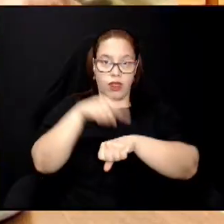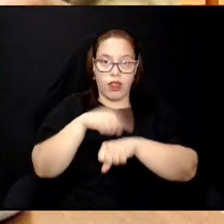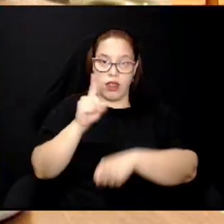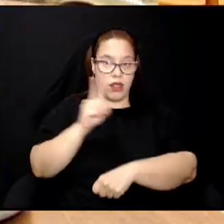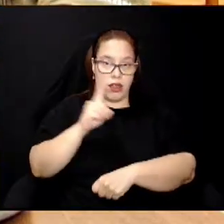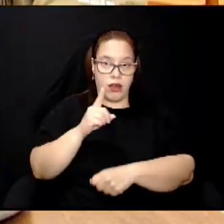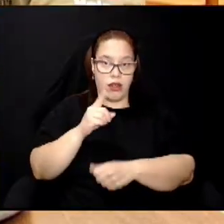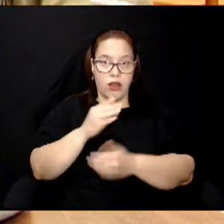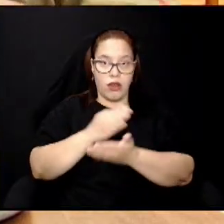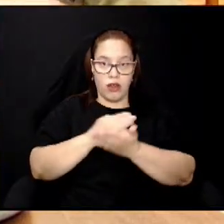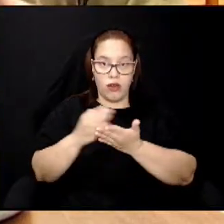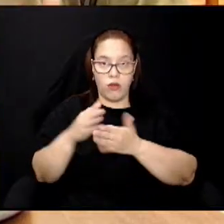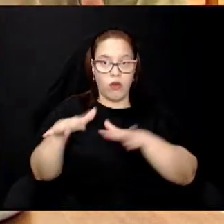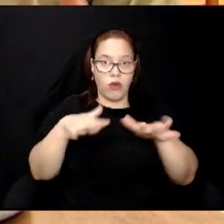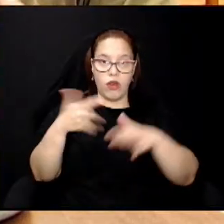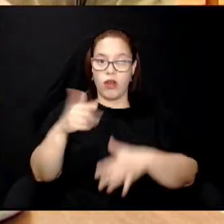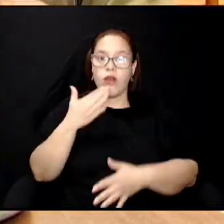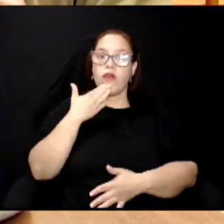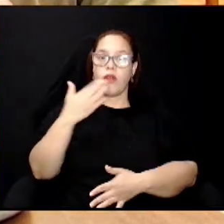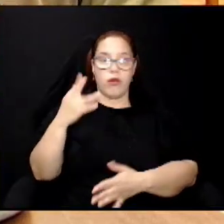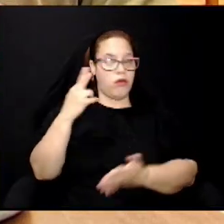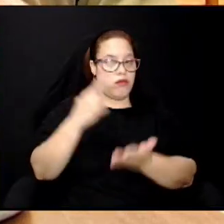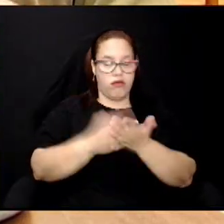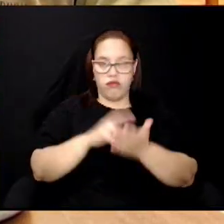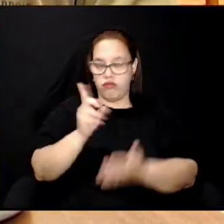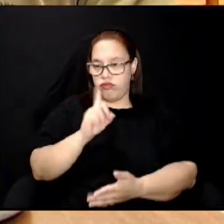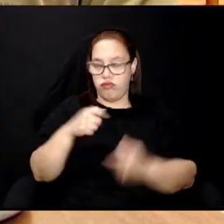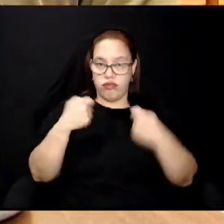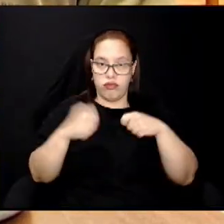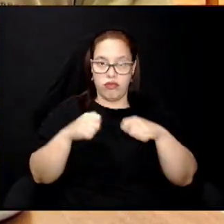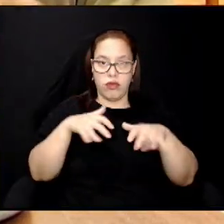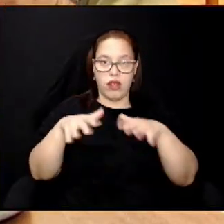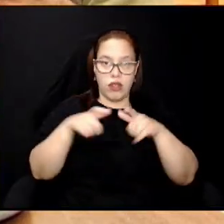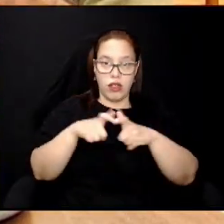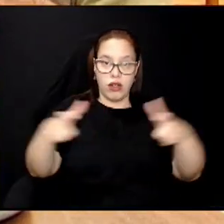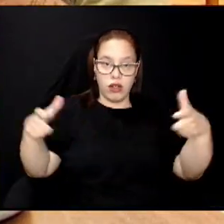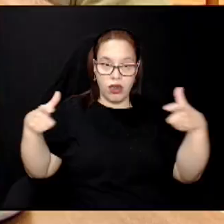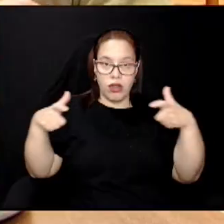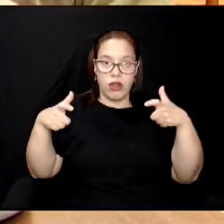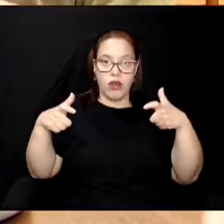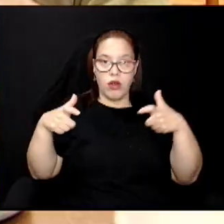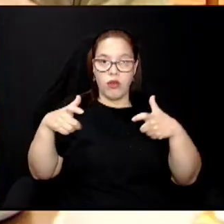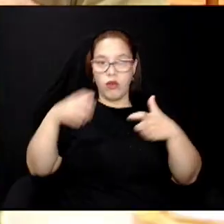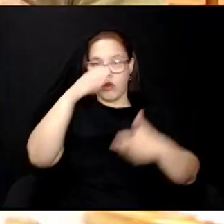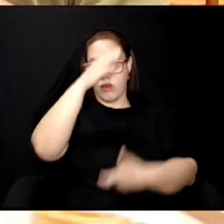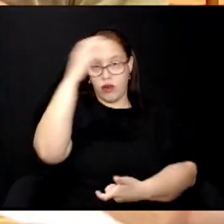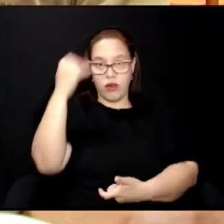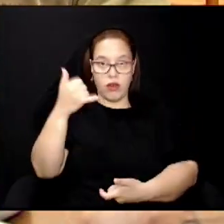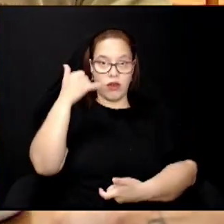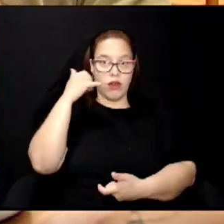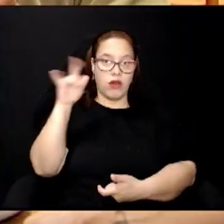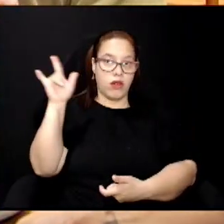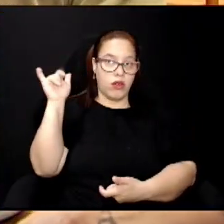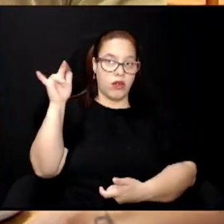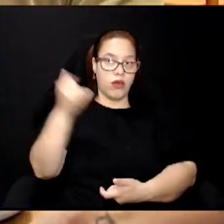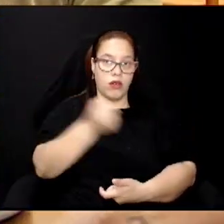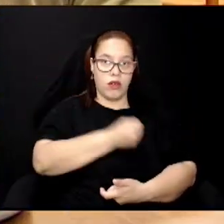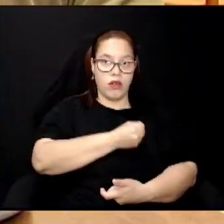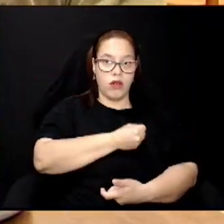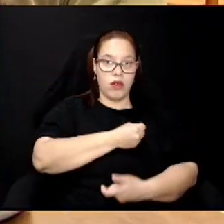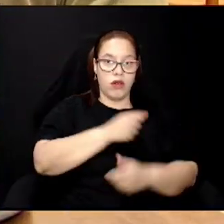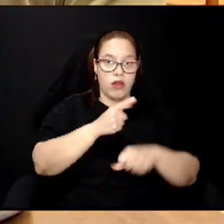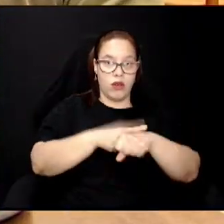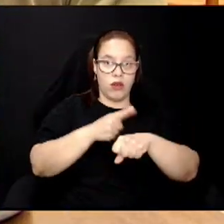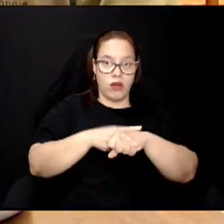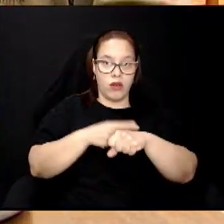gente não pede que reserve, mas caso vocês venham numa mesa grande, né, com muitas pessoas, vocês podem entrar no nosso Instagram, lá tem um número lá de reservas, e aí vocês podem ficar à vontade